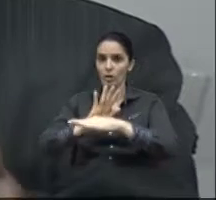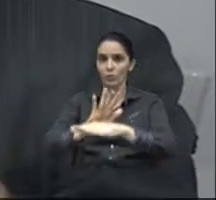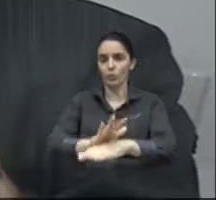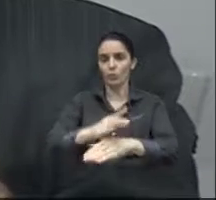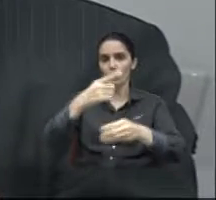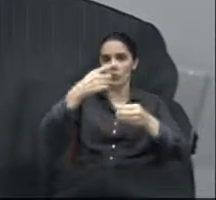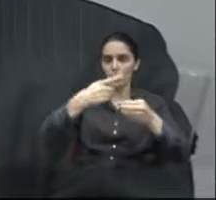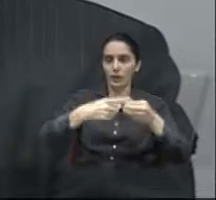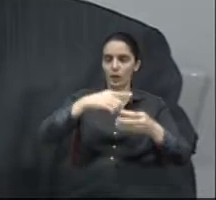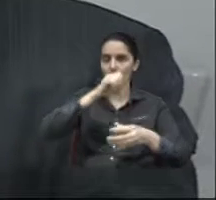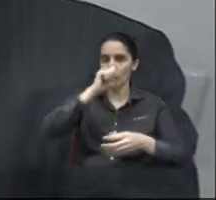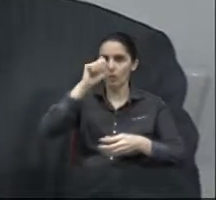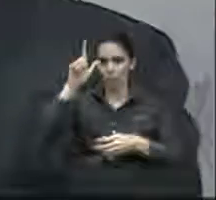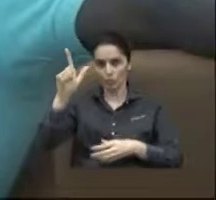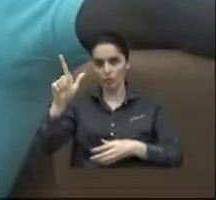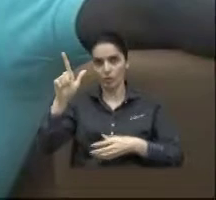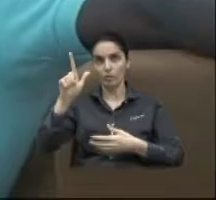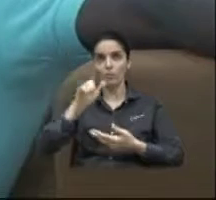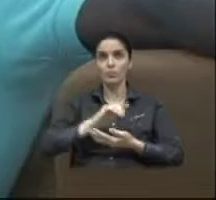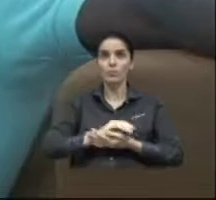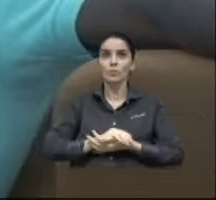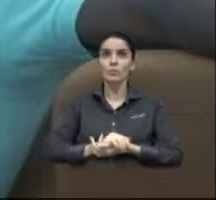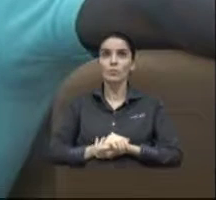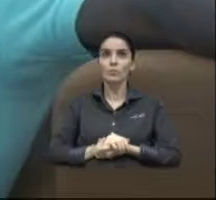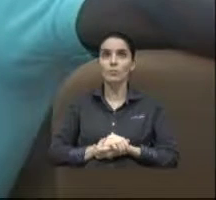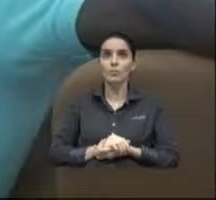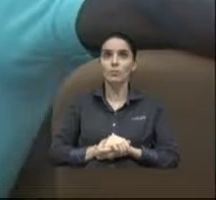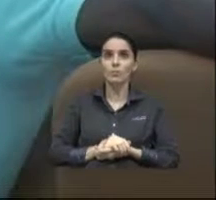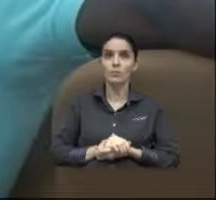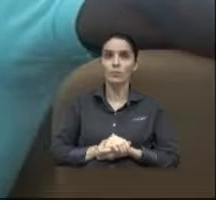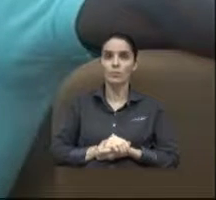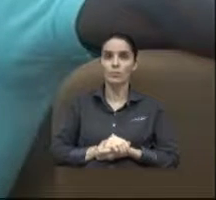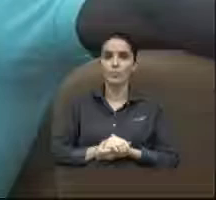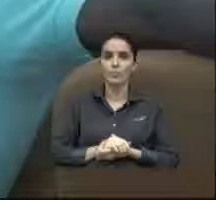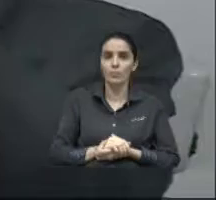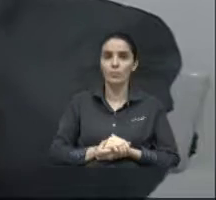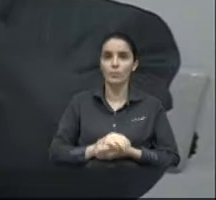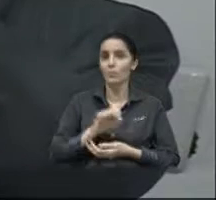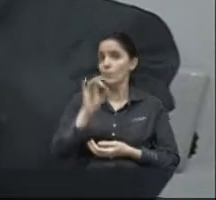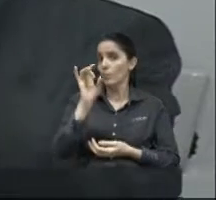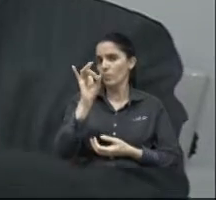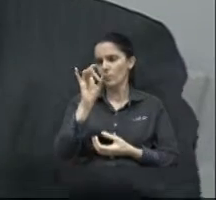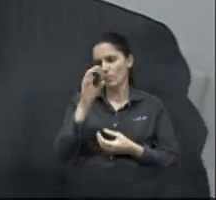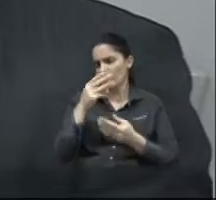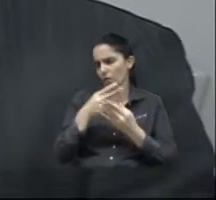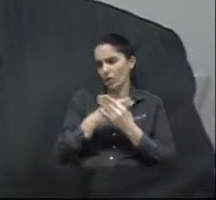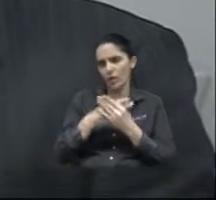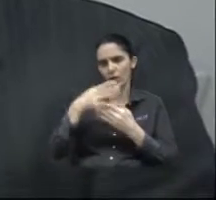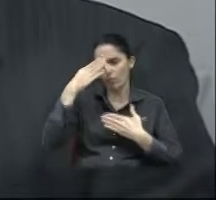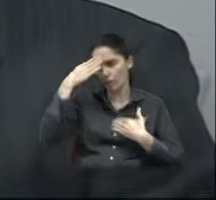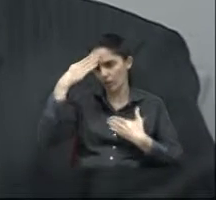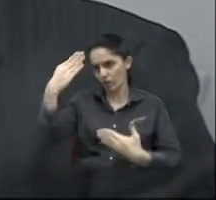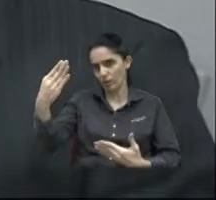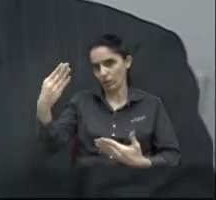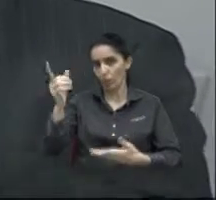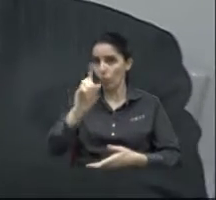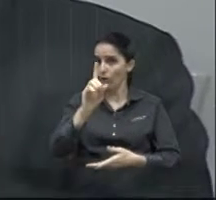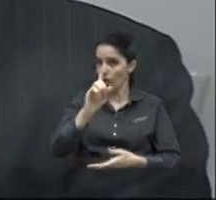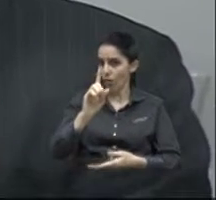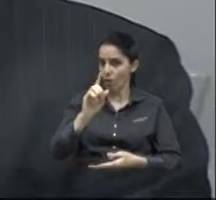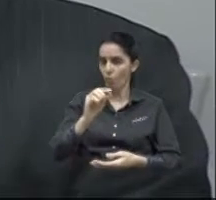nessa Casa do Legislativo. Então, não é só a Câmara, é como o vereador Jorge falou,